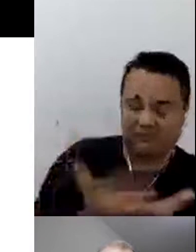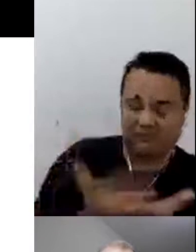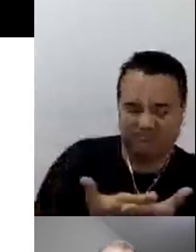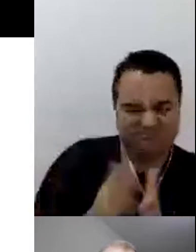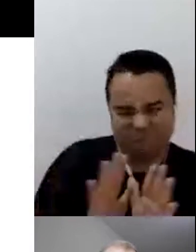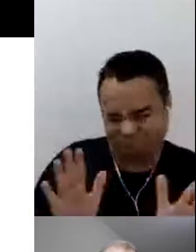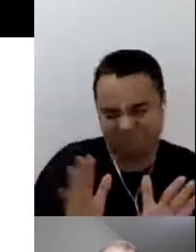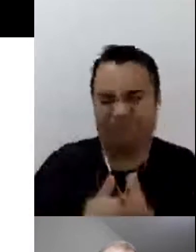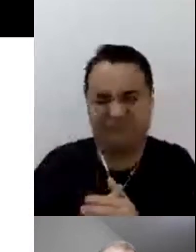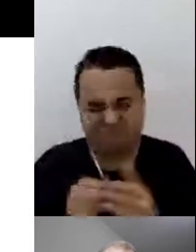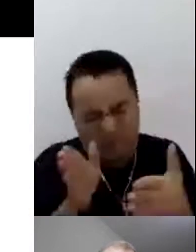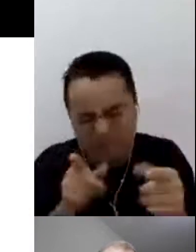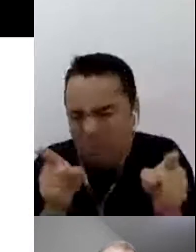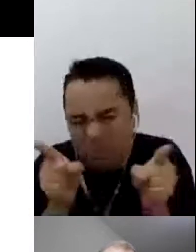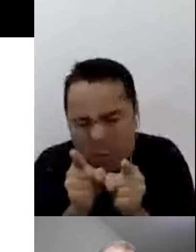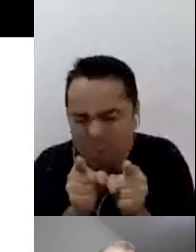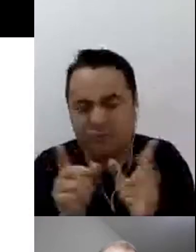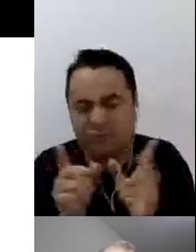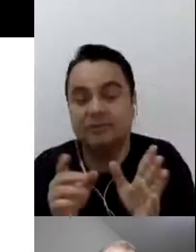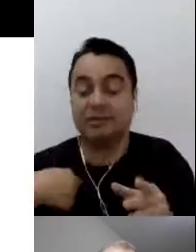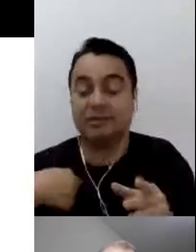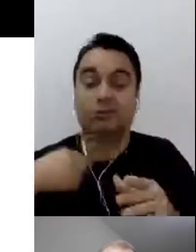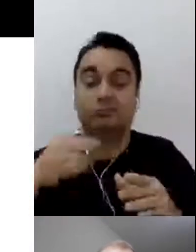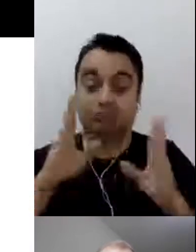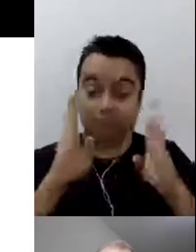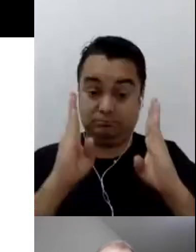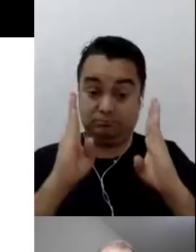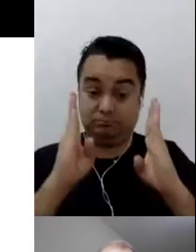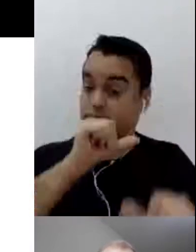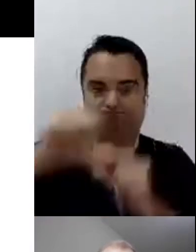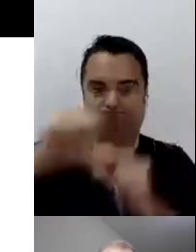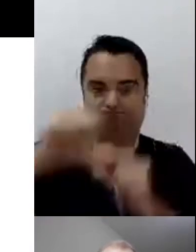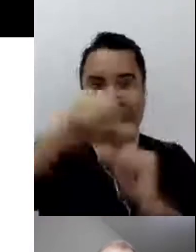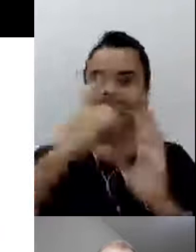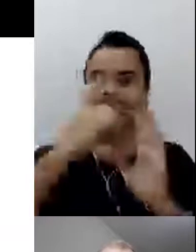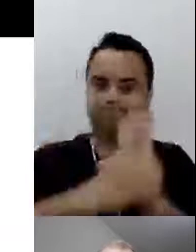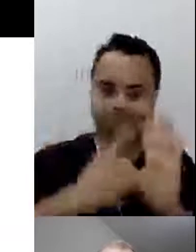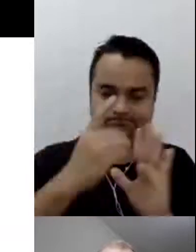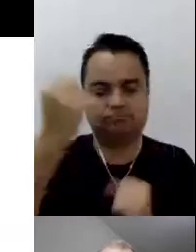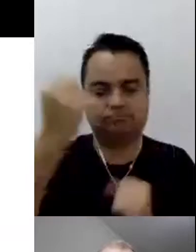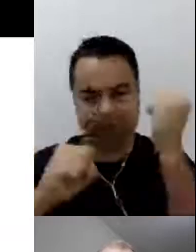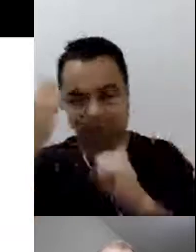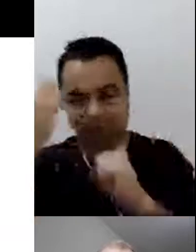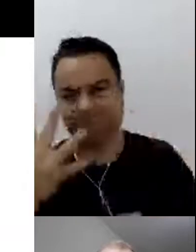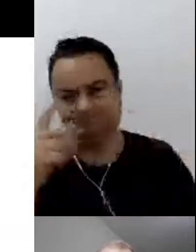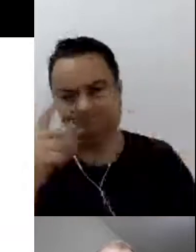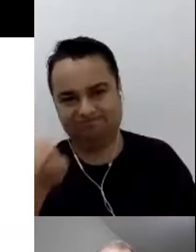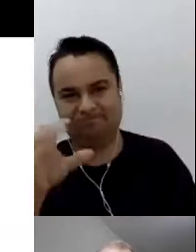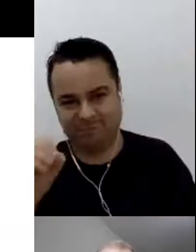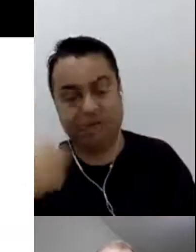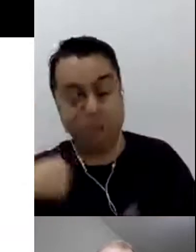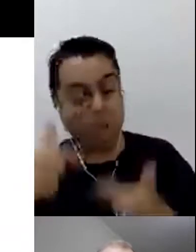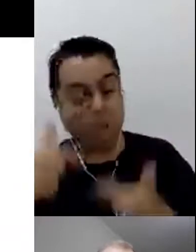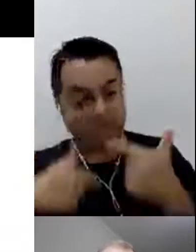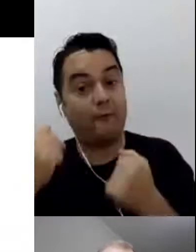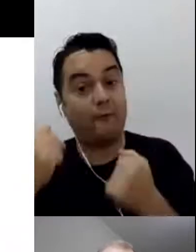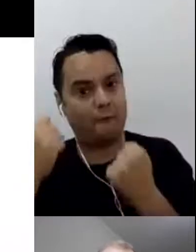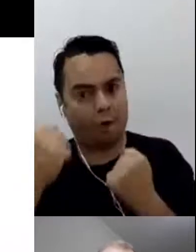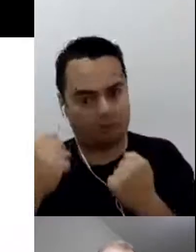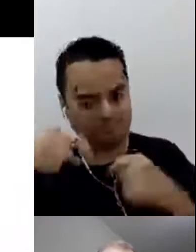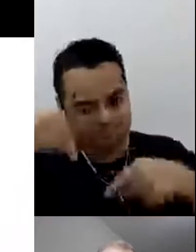trabalho muito forte na parte de transformação digital, indústria 4.0, então aqui vocês vão ver